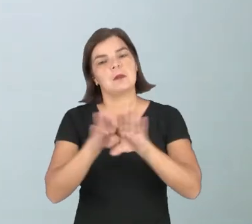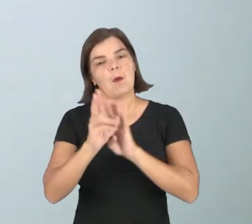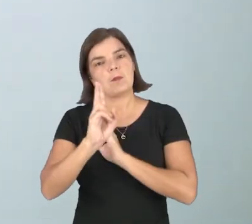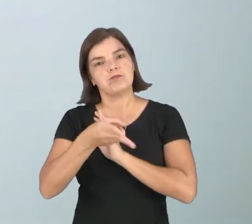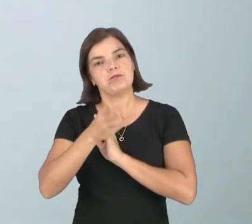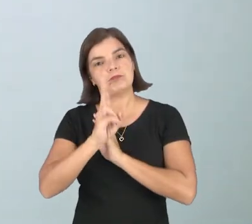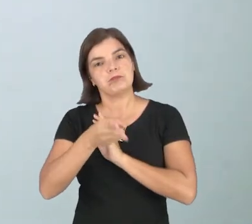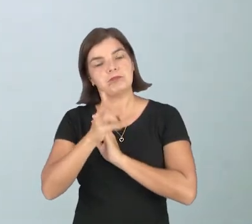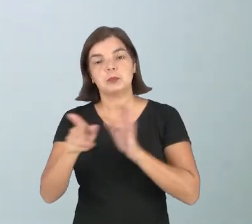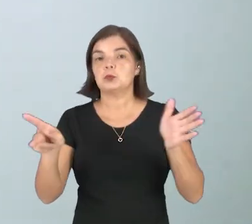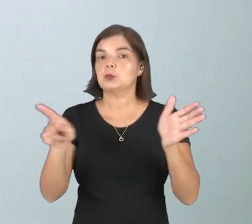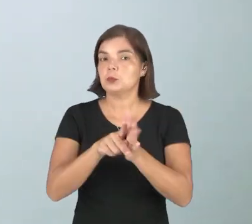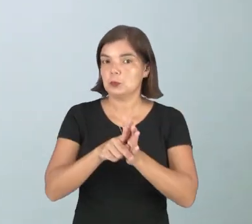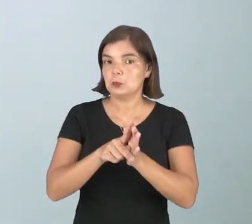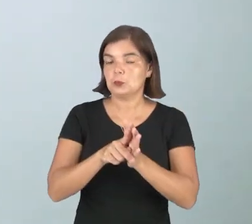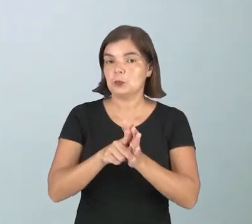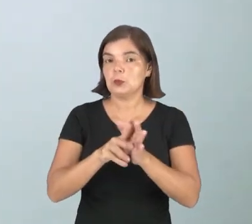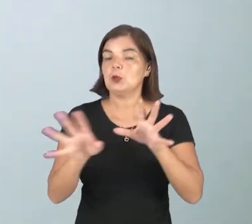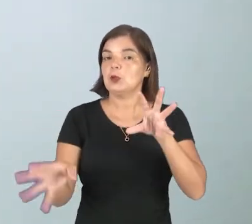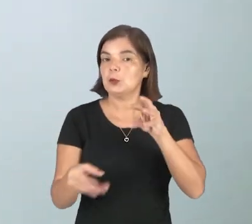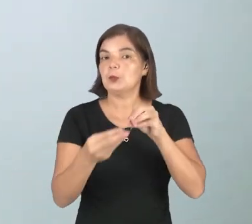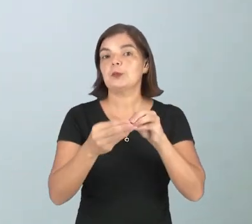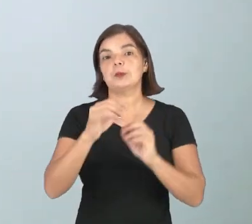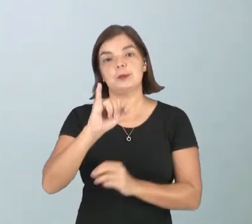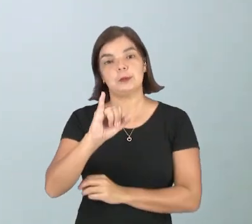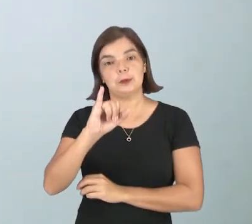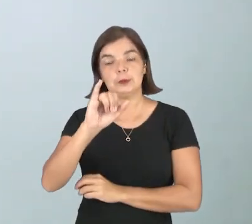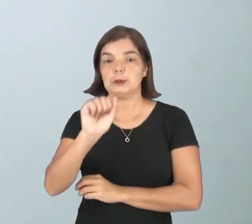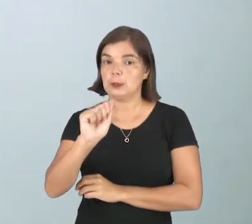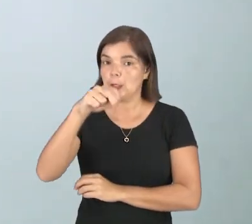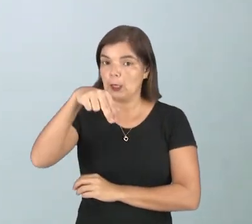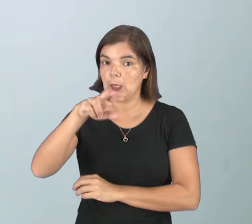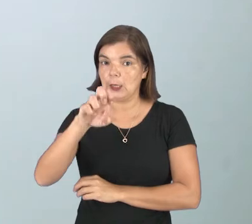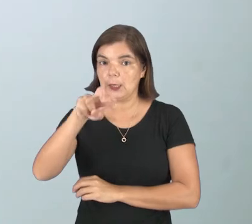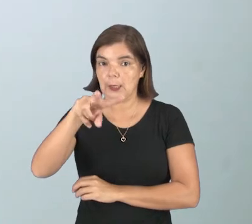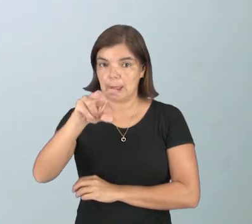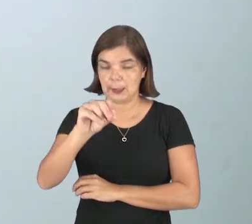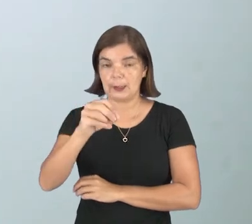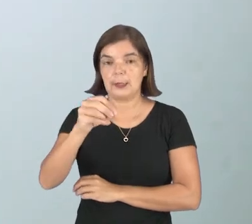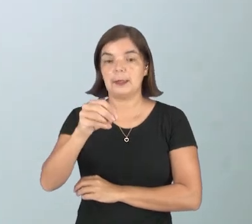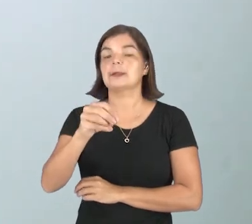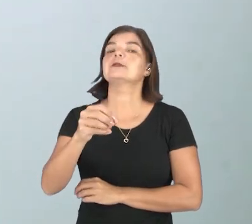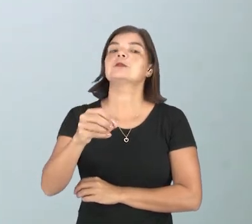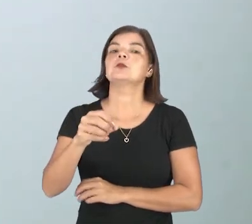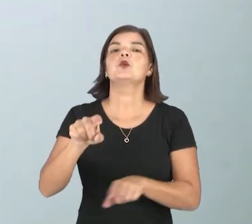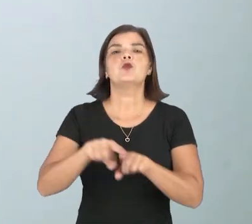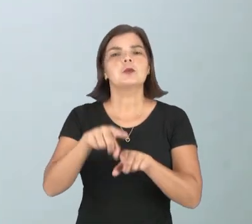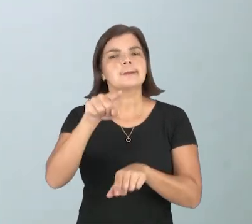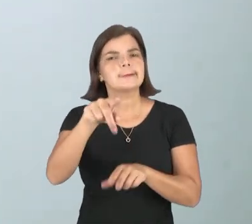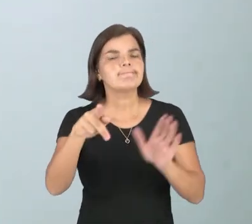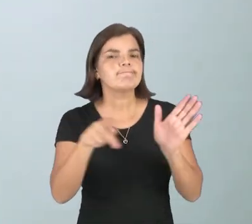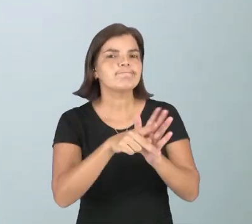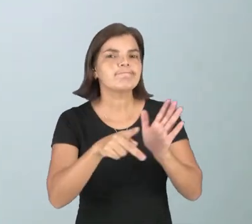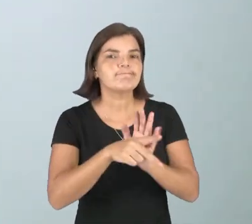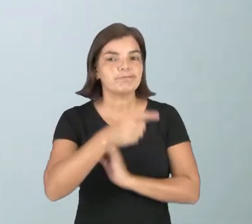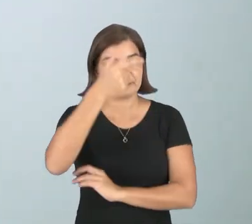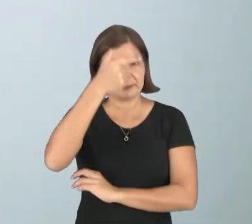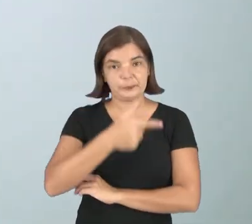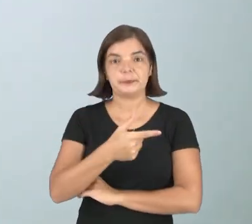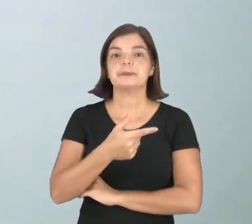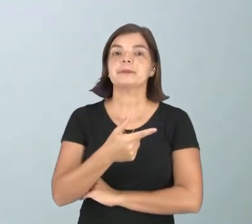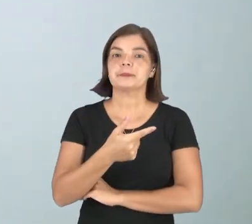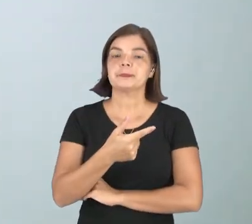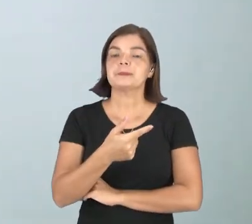para mesmo, próprio, incluso e anexo. Eu própria, você próprio, se você for do gênero